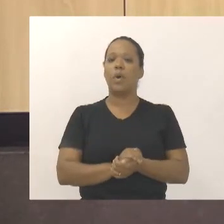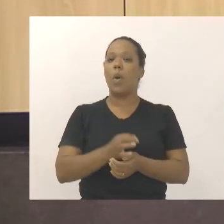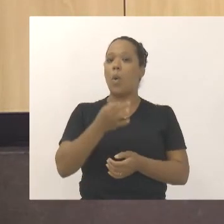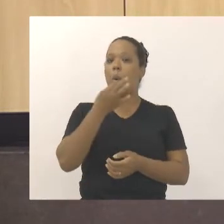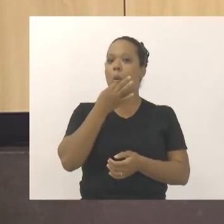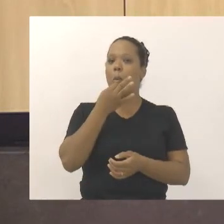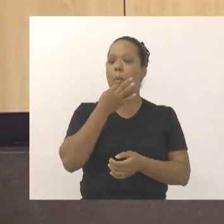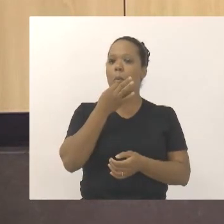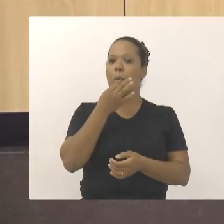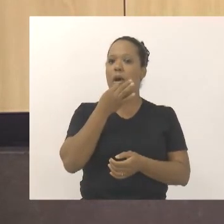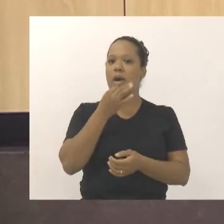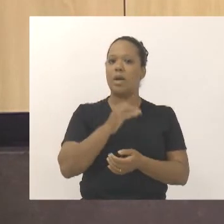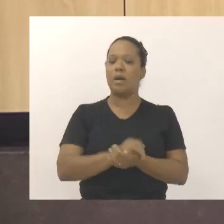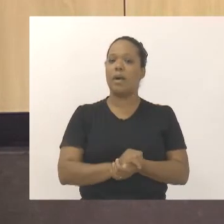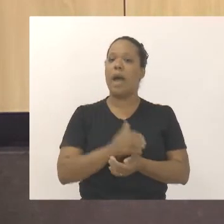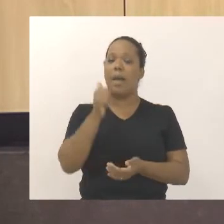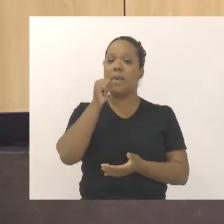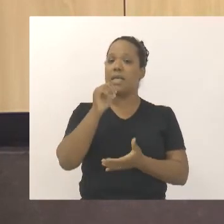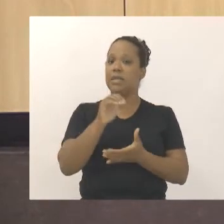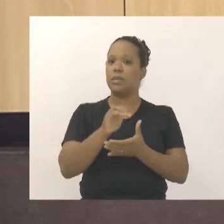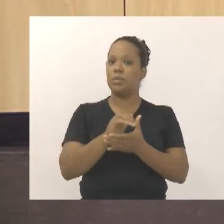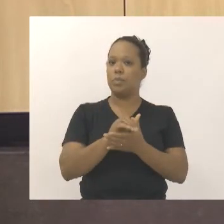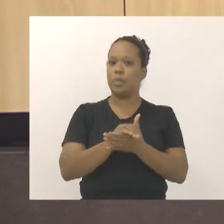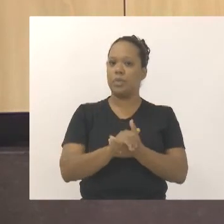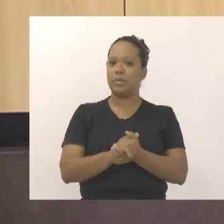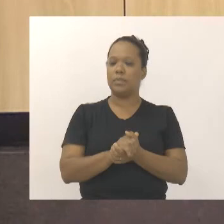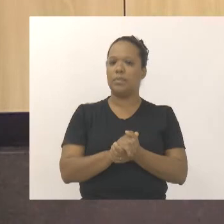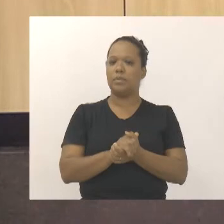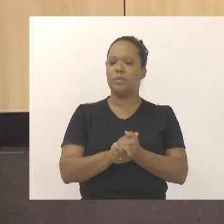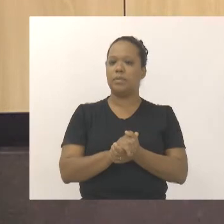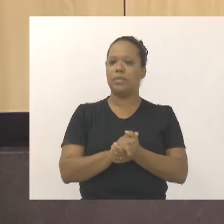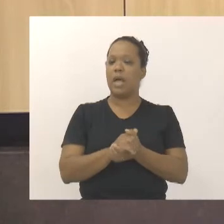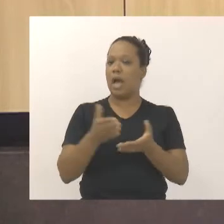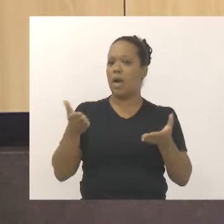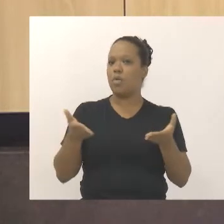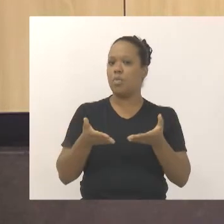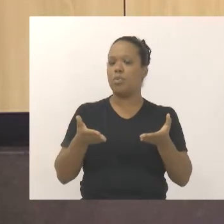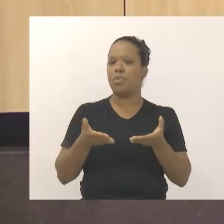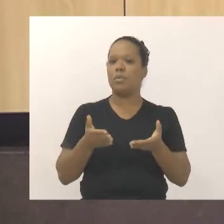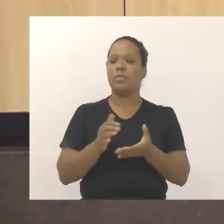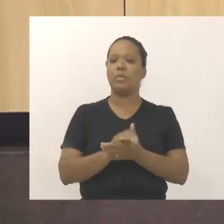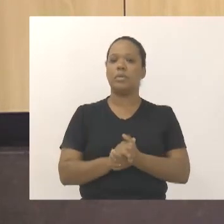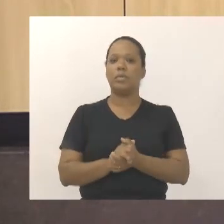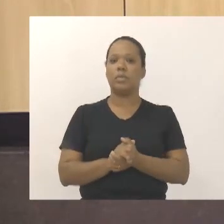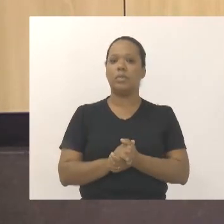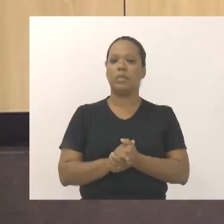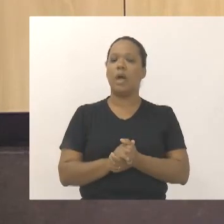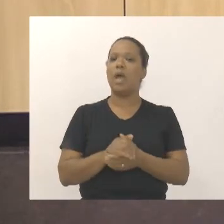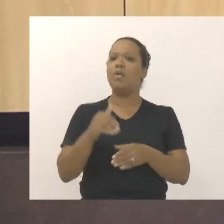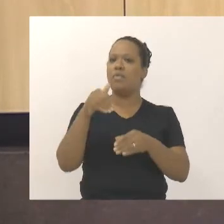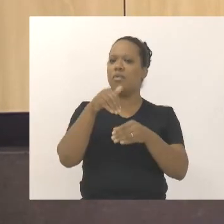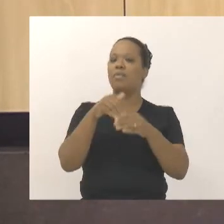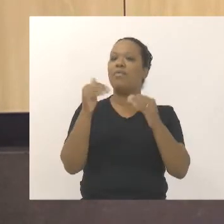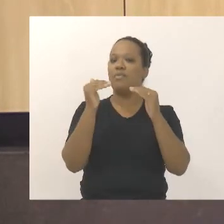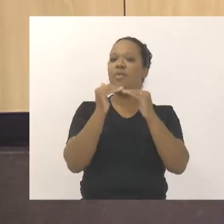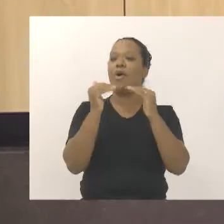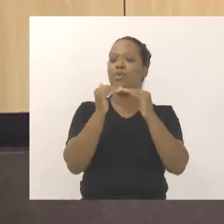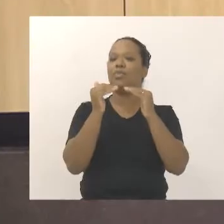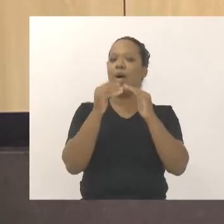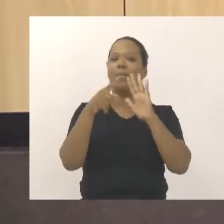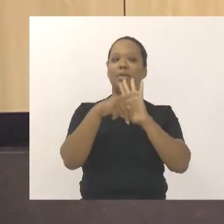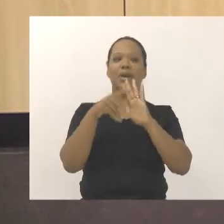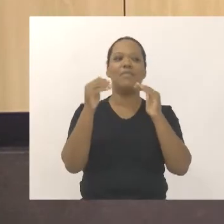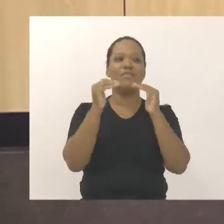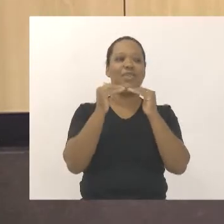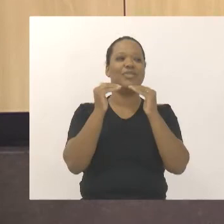opinião da minha esposa, nesse momento aqui, eu sou favorável ao projeto da